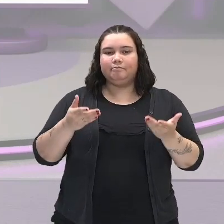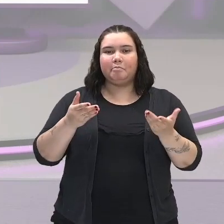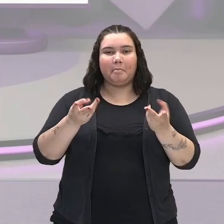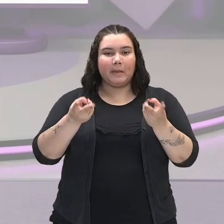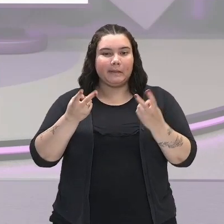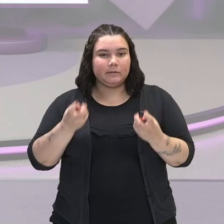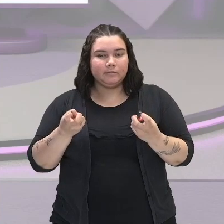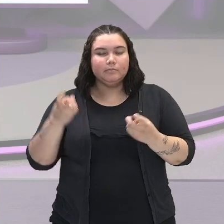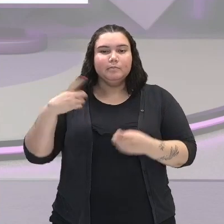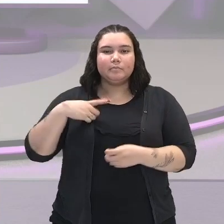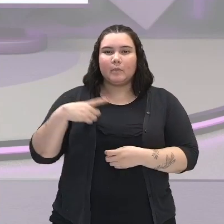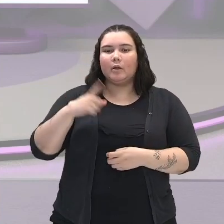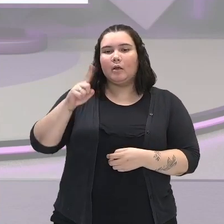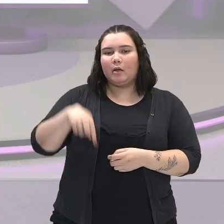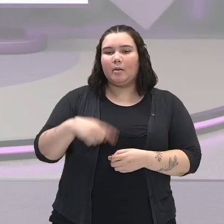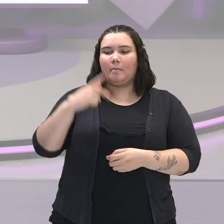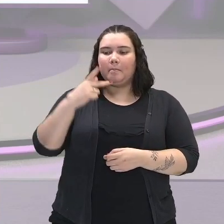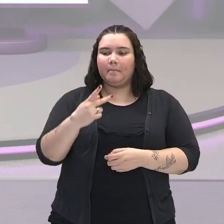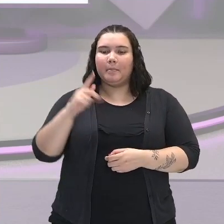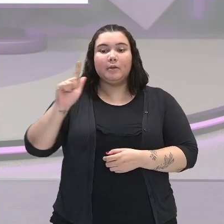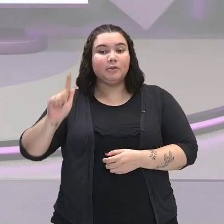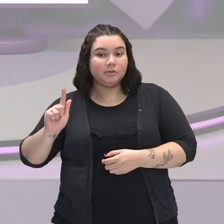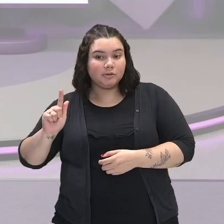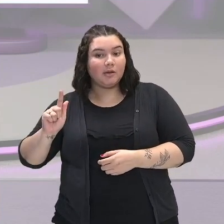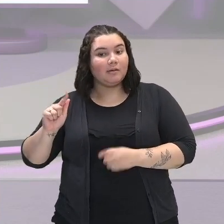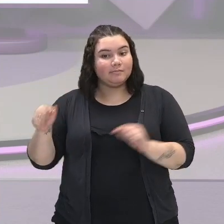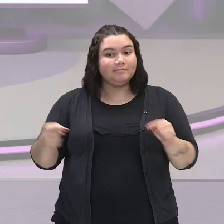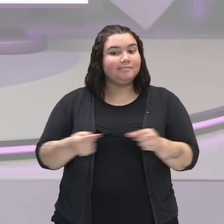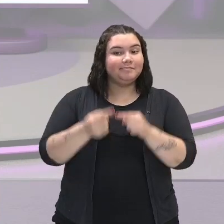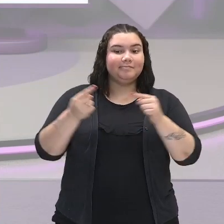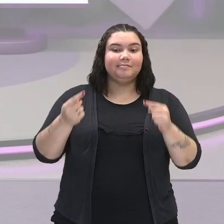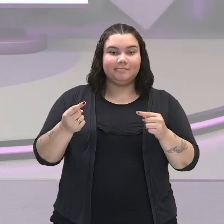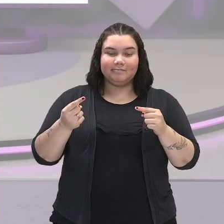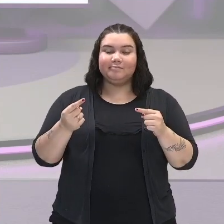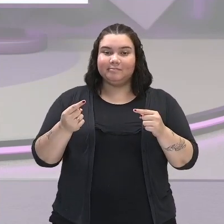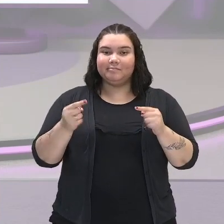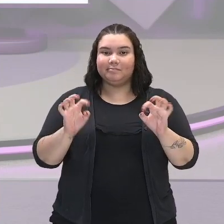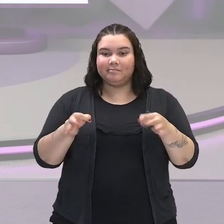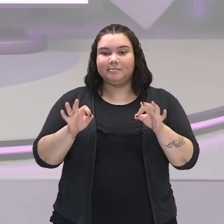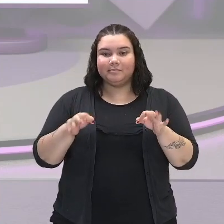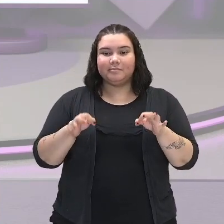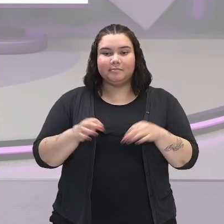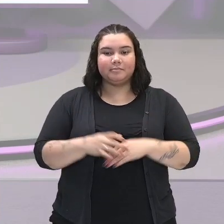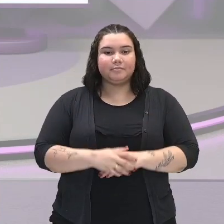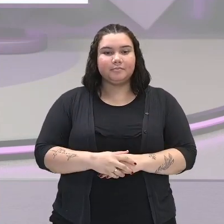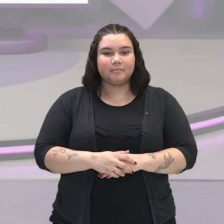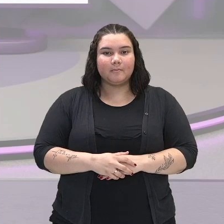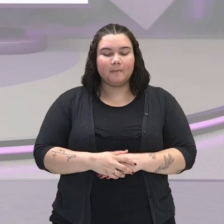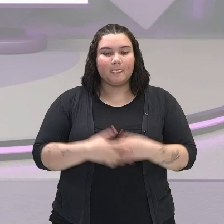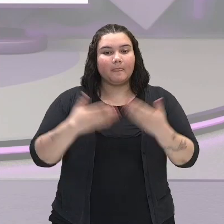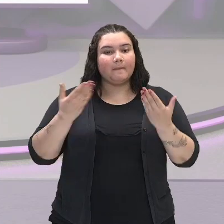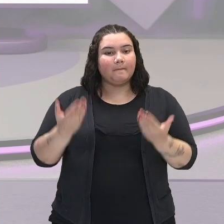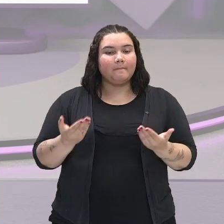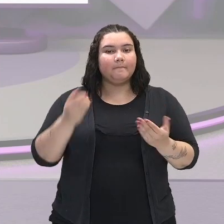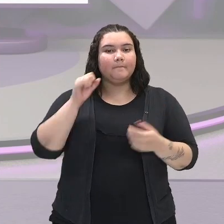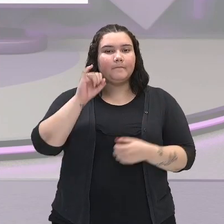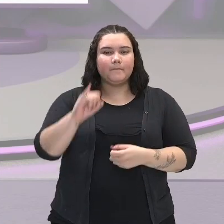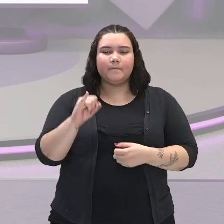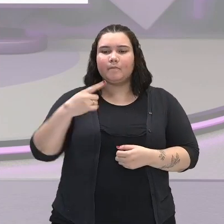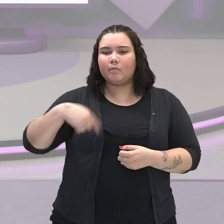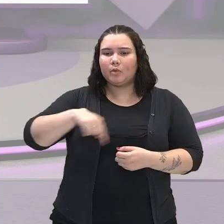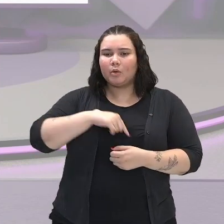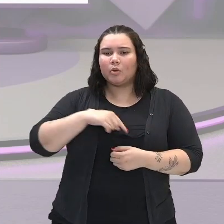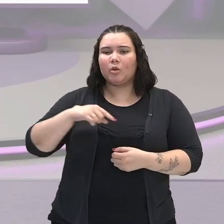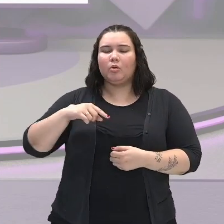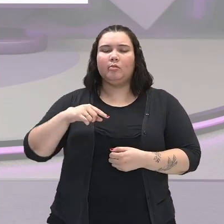uma progressão geométrica nesse caso. Tá? E aí, se a gente escrever, né,